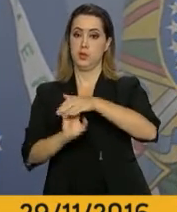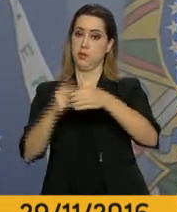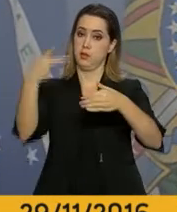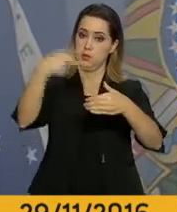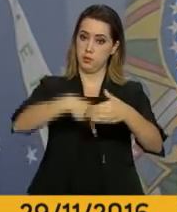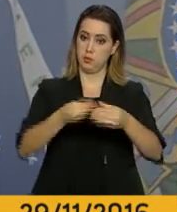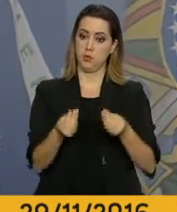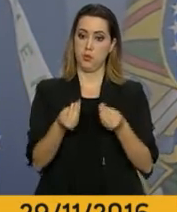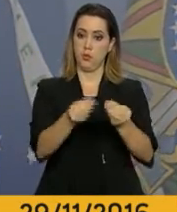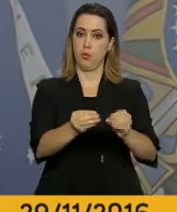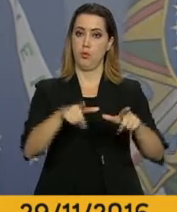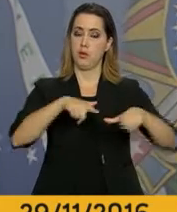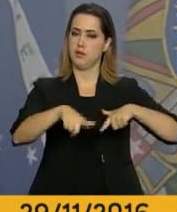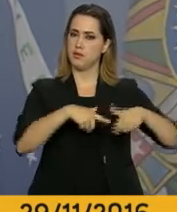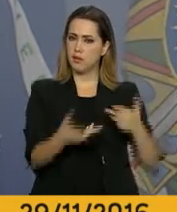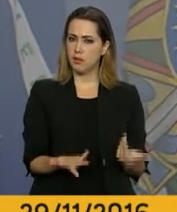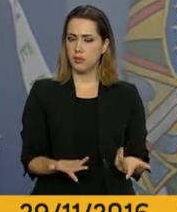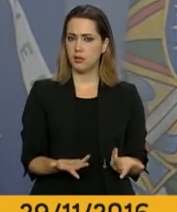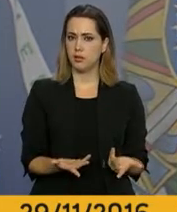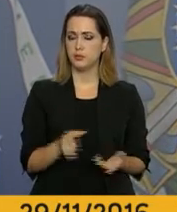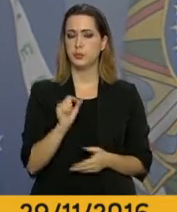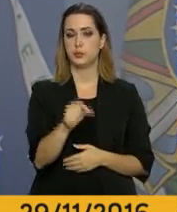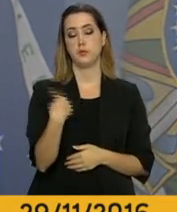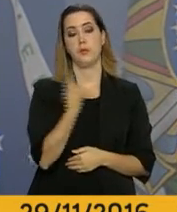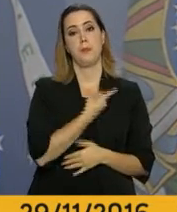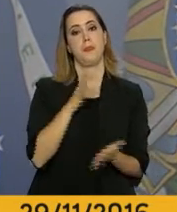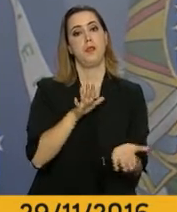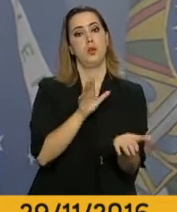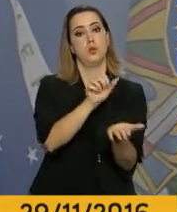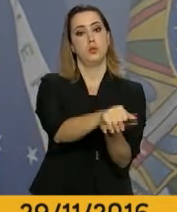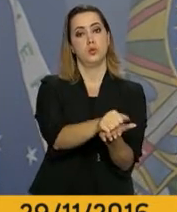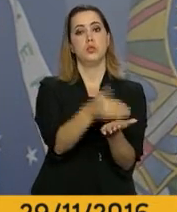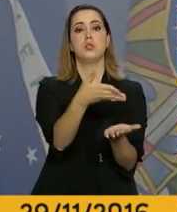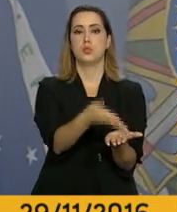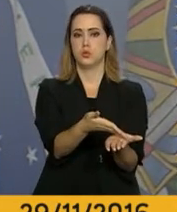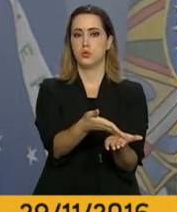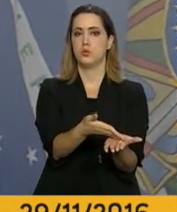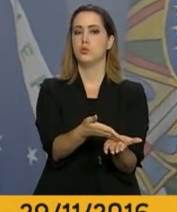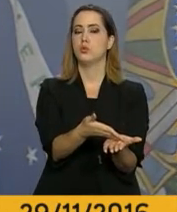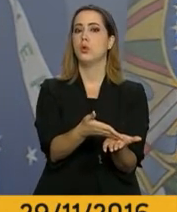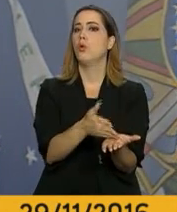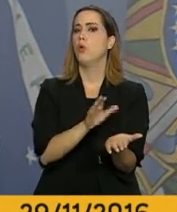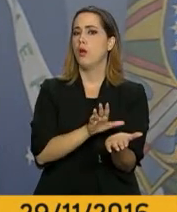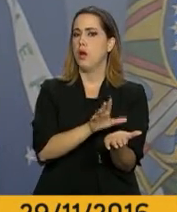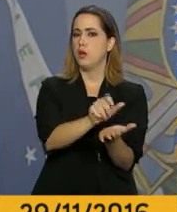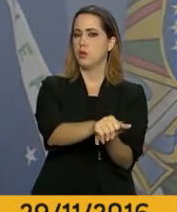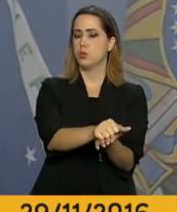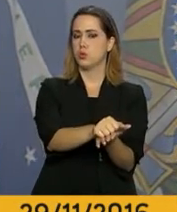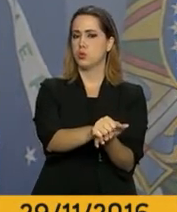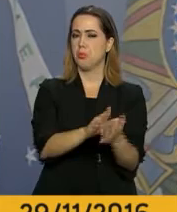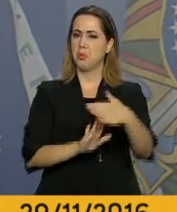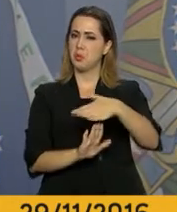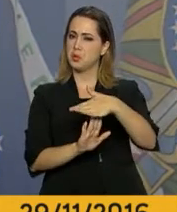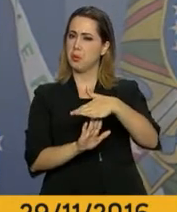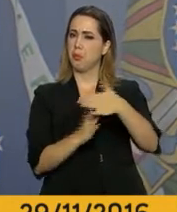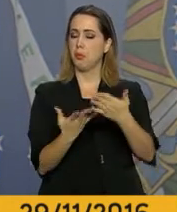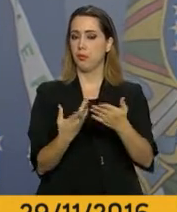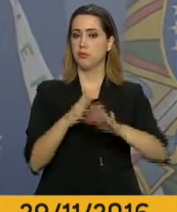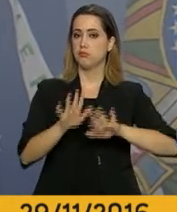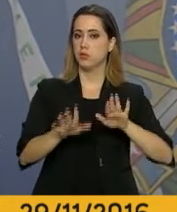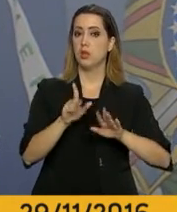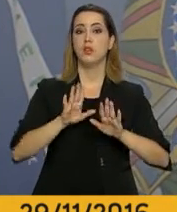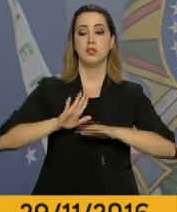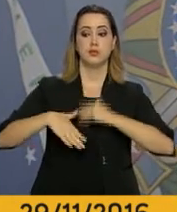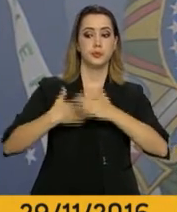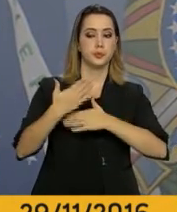realmente quando nós assumimos ainda que interinamente a presidência da república e já tramitava o projeto do